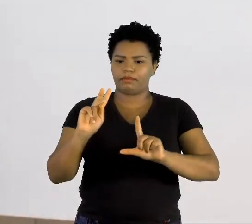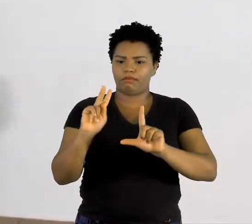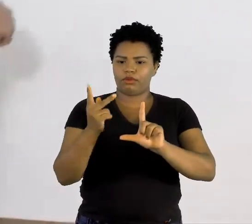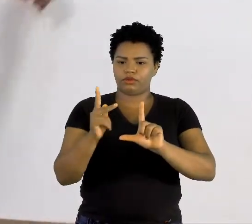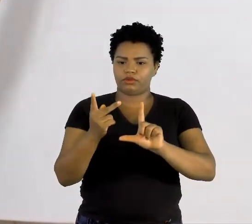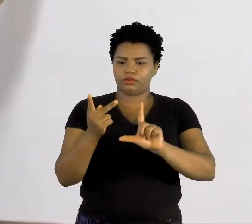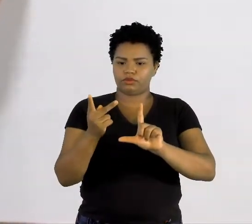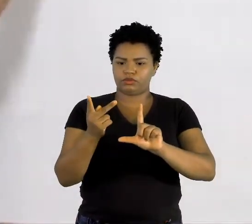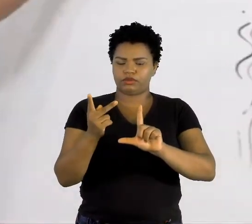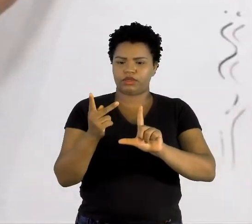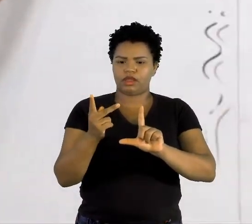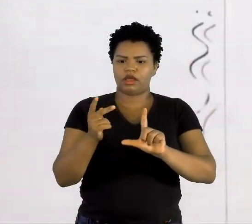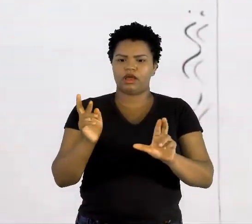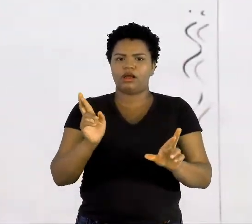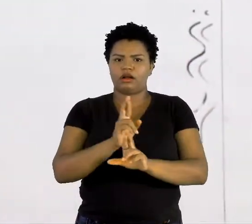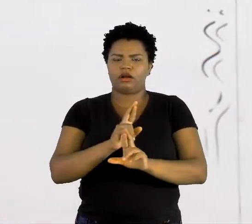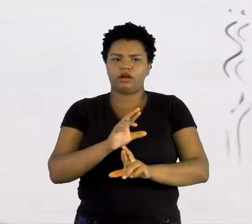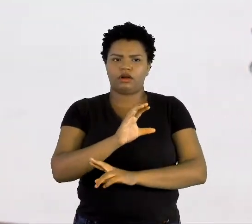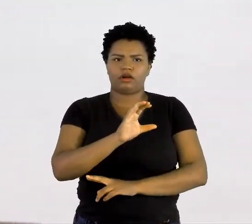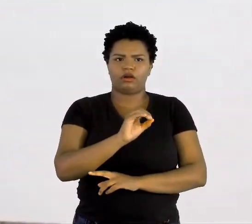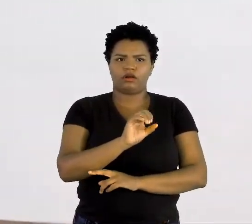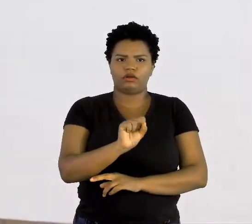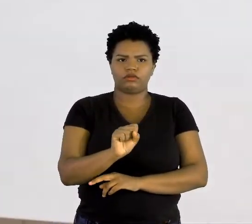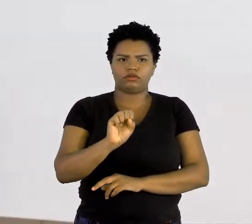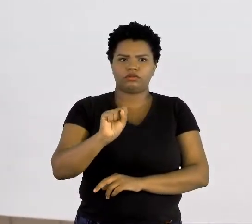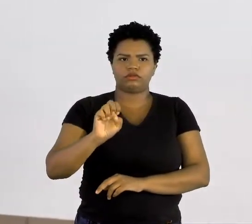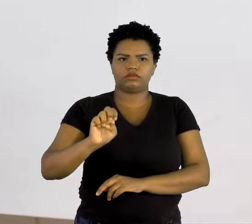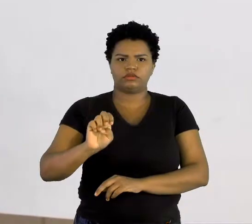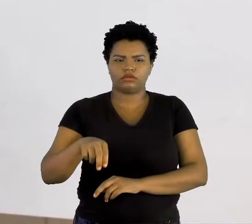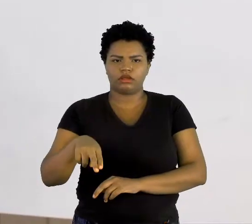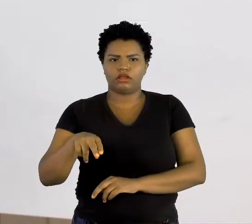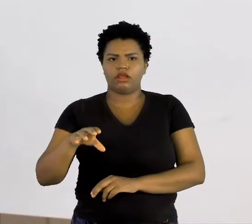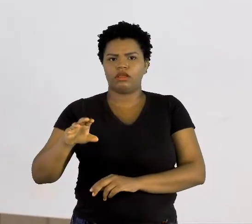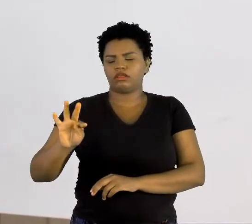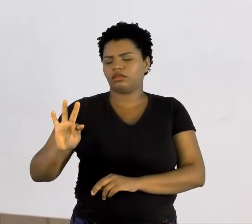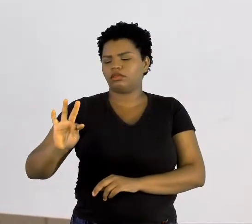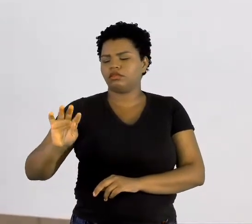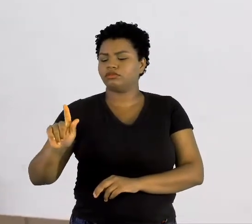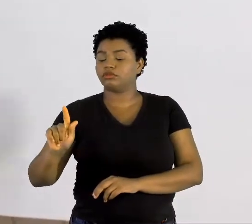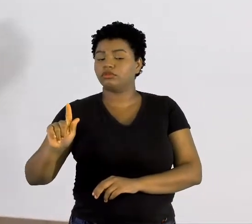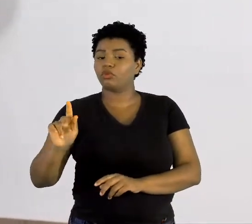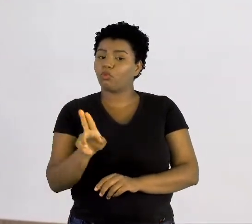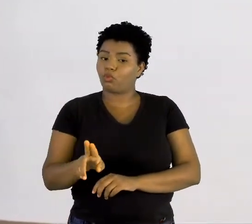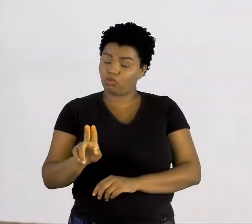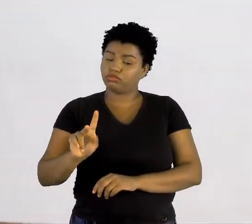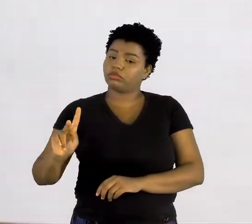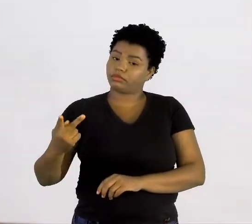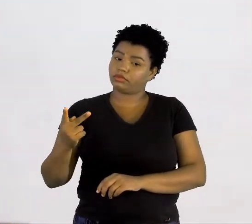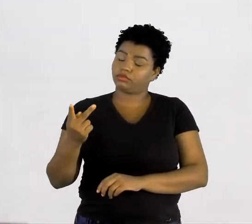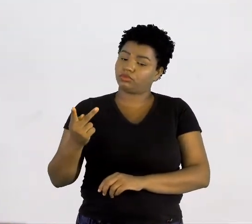qual dessas relações, seno, cosseno e tangente, utiliza hipotenusa? Seno,